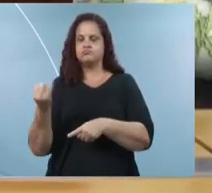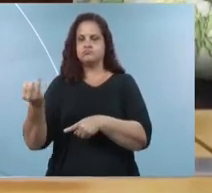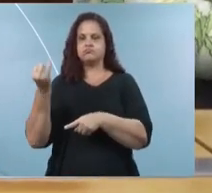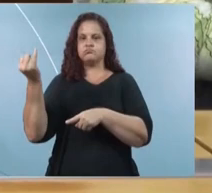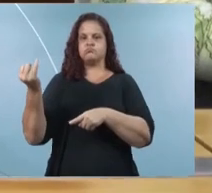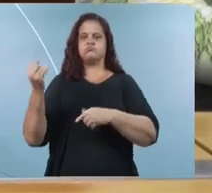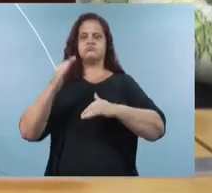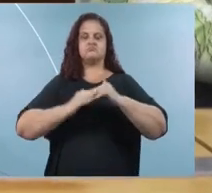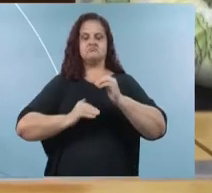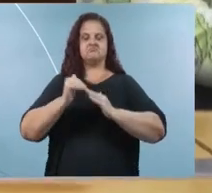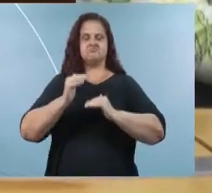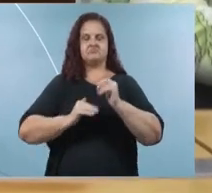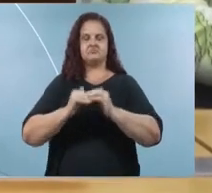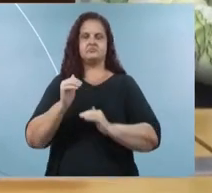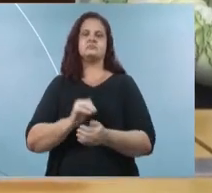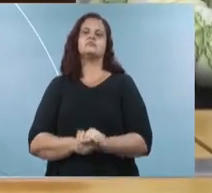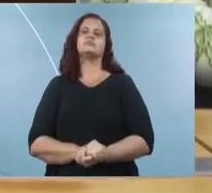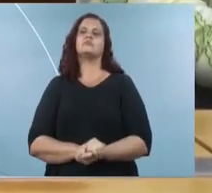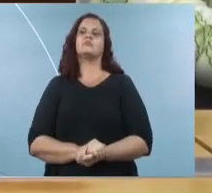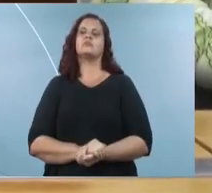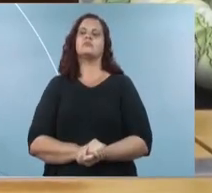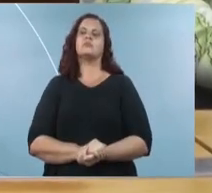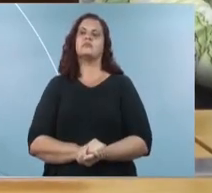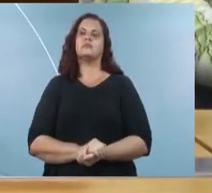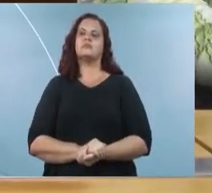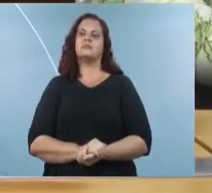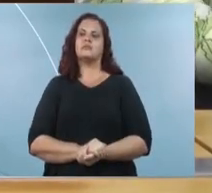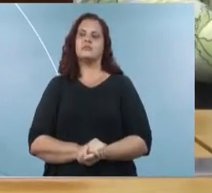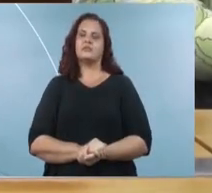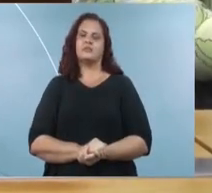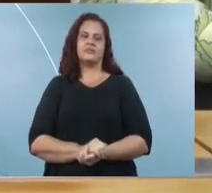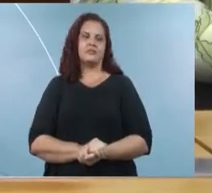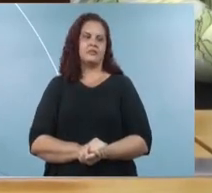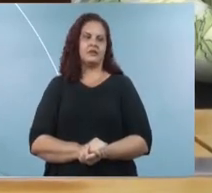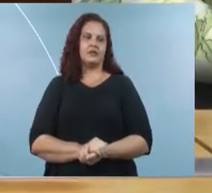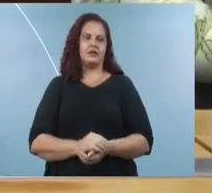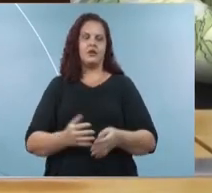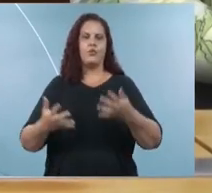atividade milenar que se confunde